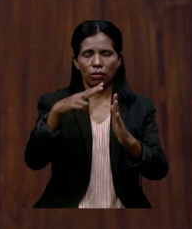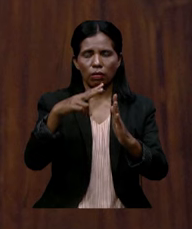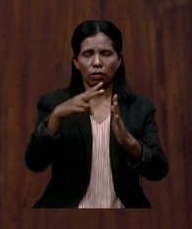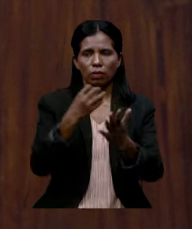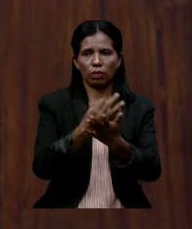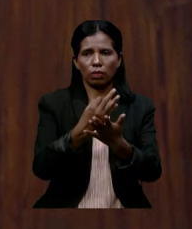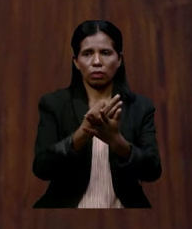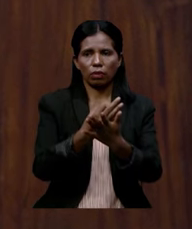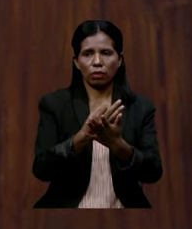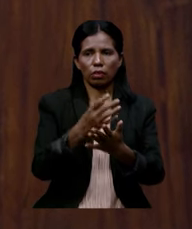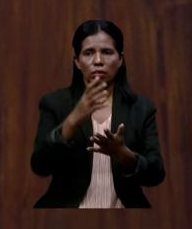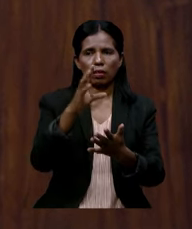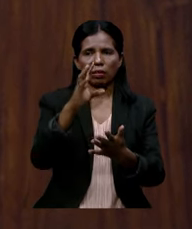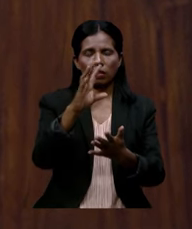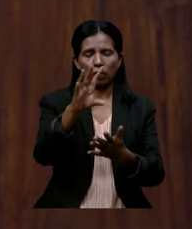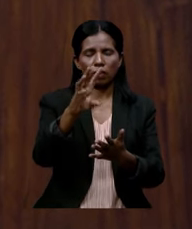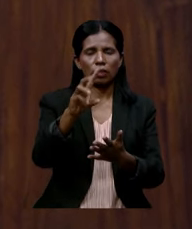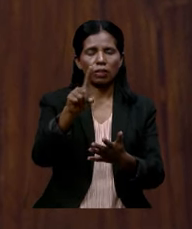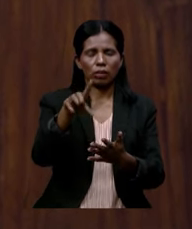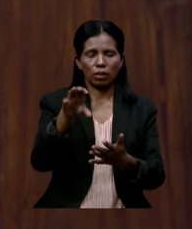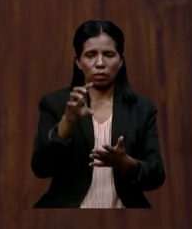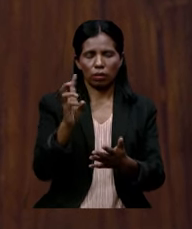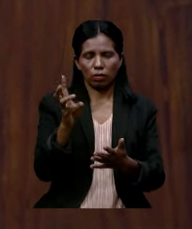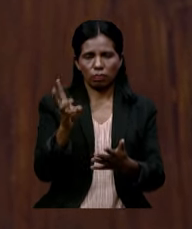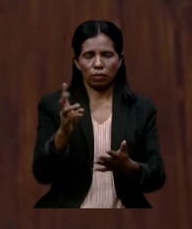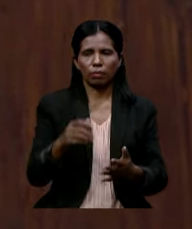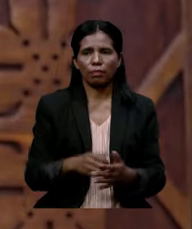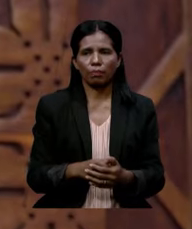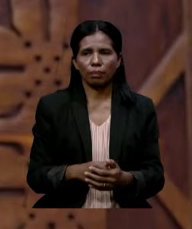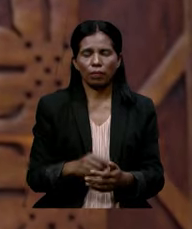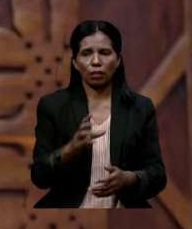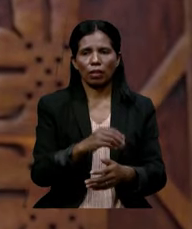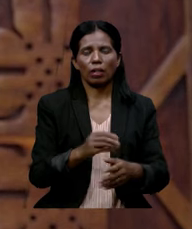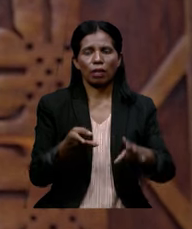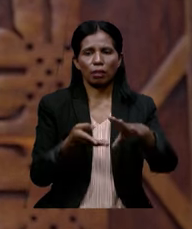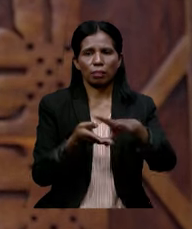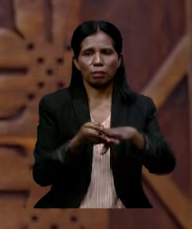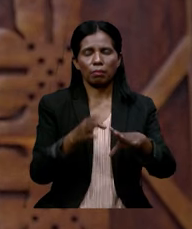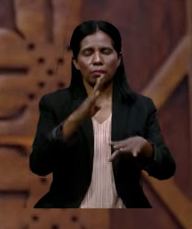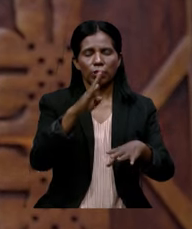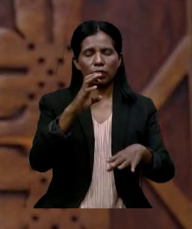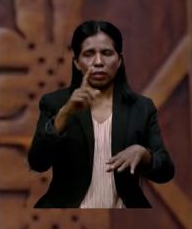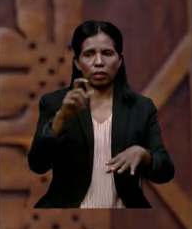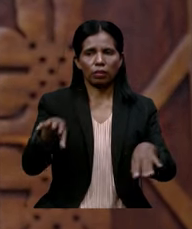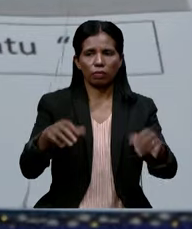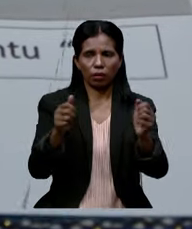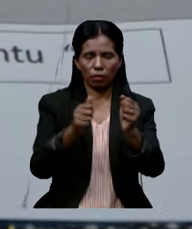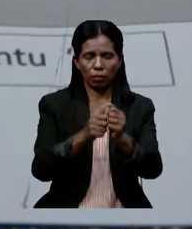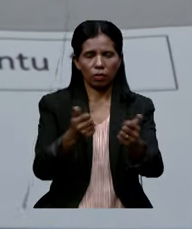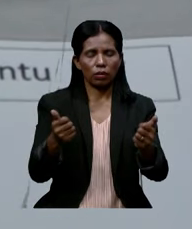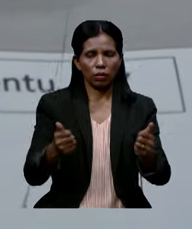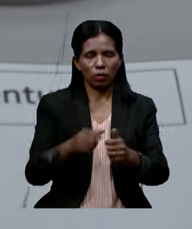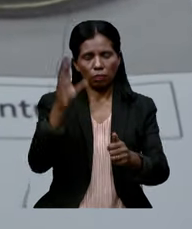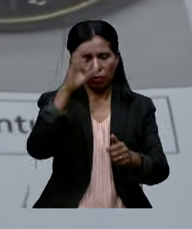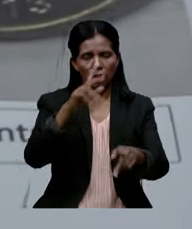Osam, 160 dólares. Da Unê BCTL e Serviço Ramoto com a Autoridade de Segurança, o divulgado e autor